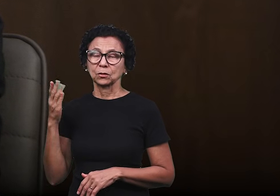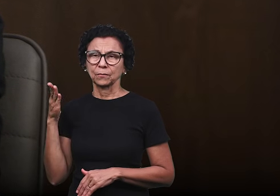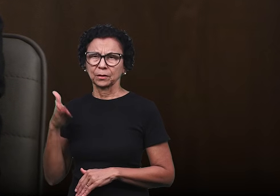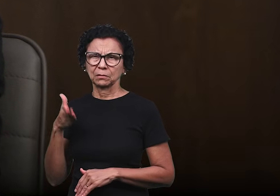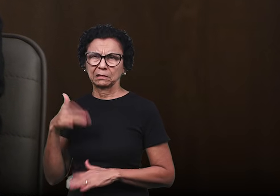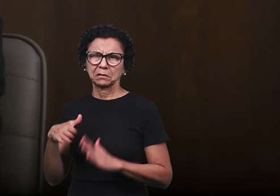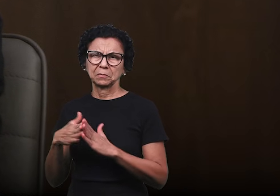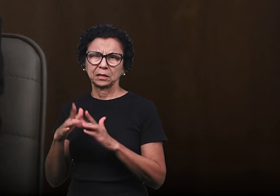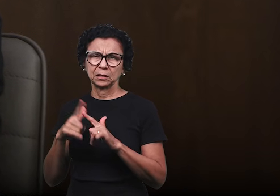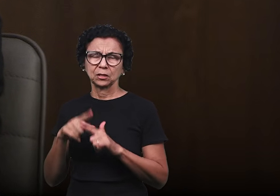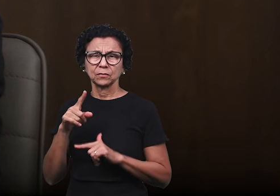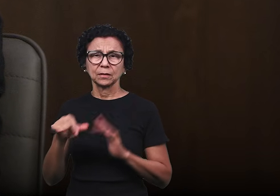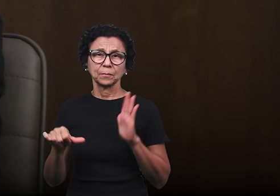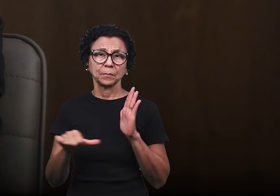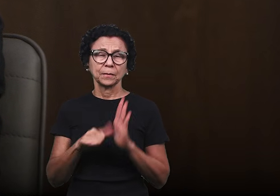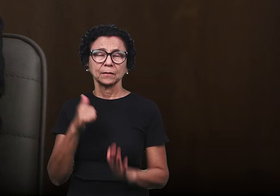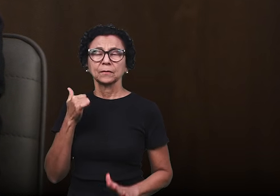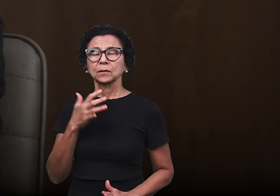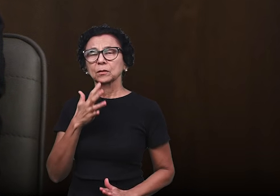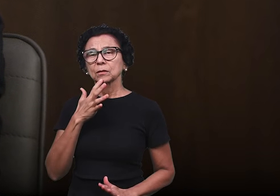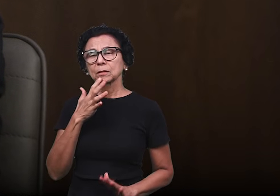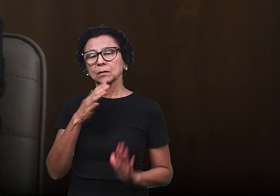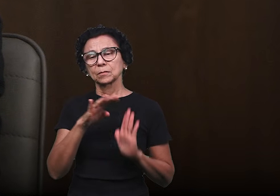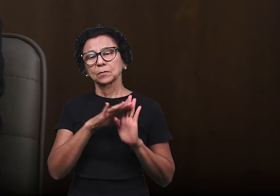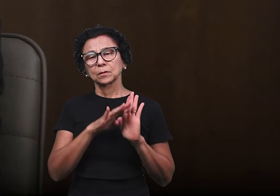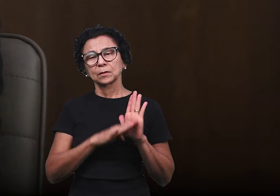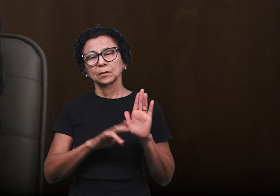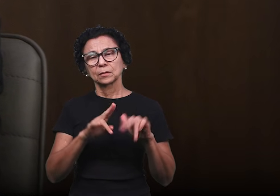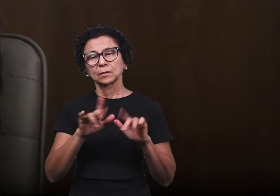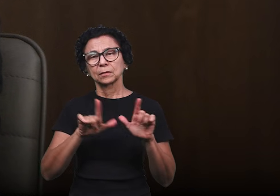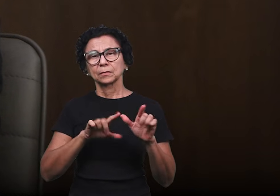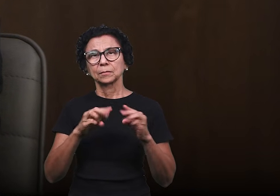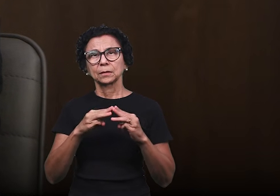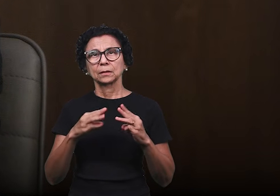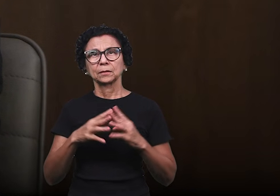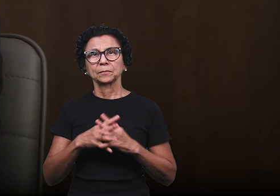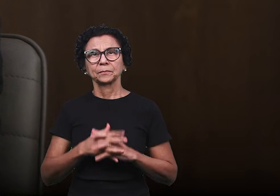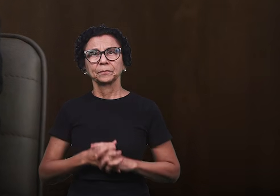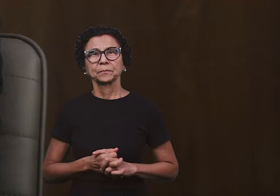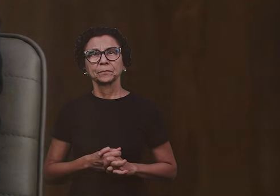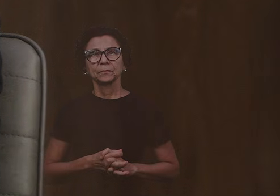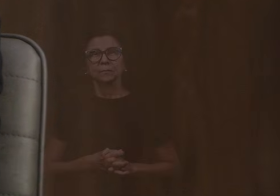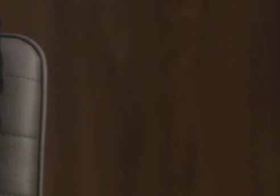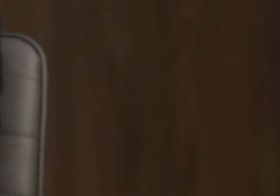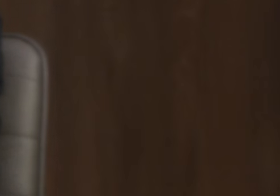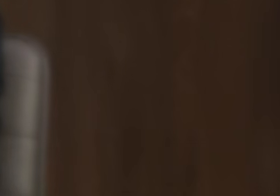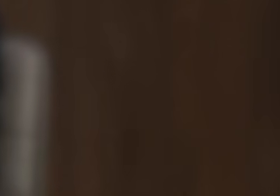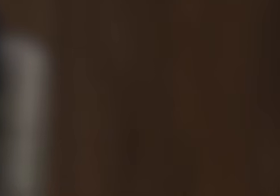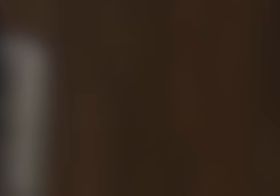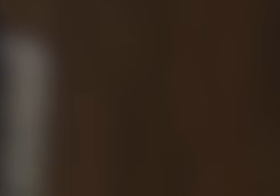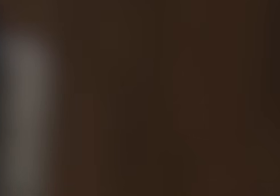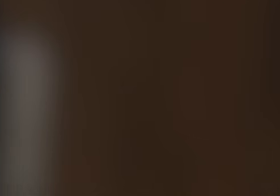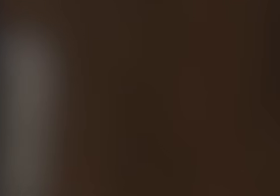estão assistindo pela primeira vez, que estão conhecendo este programa através da TV Manaim.